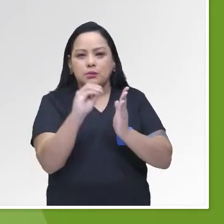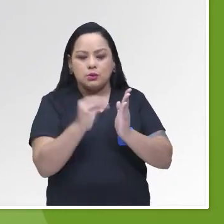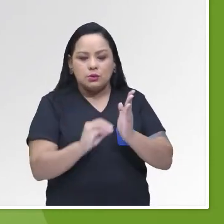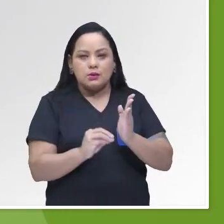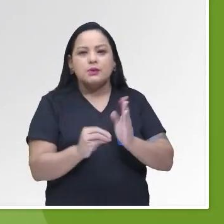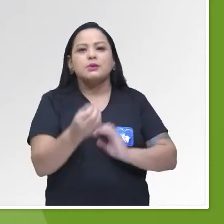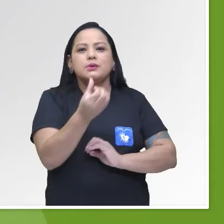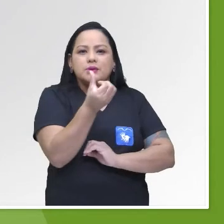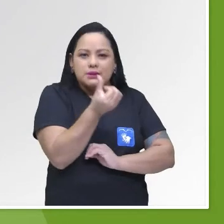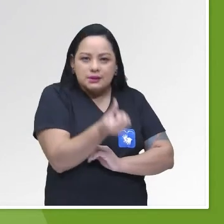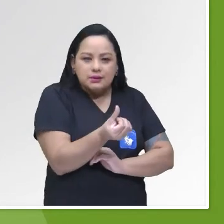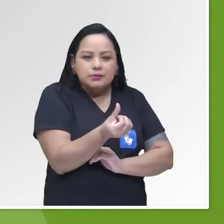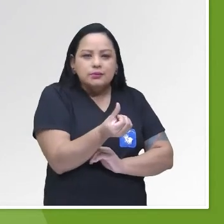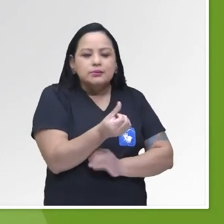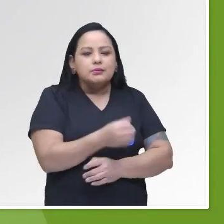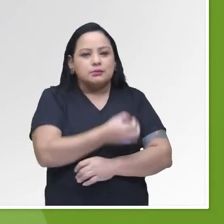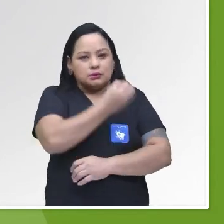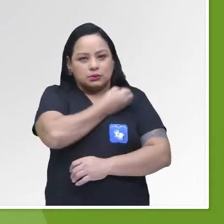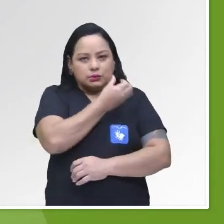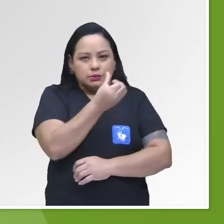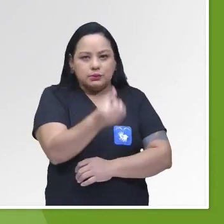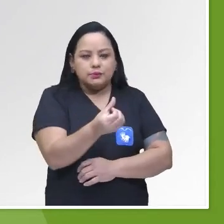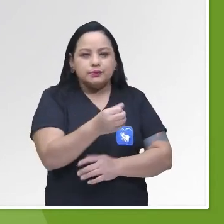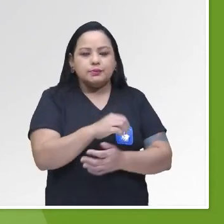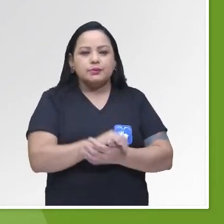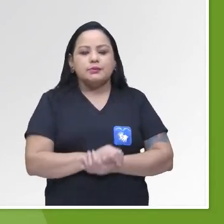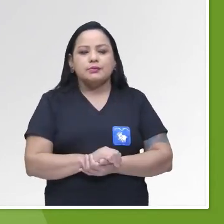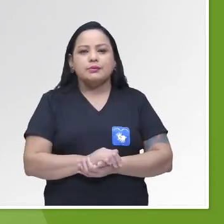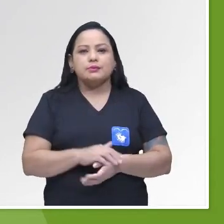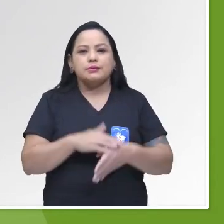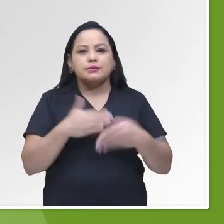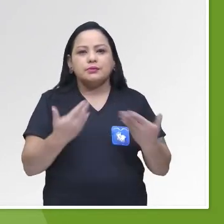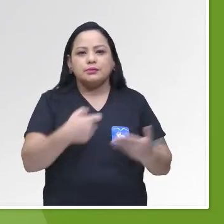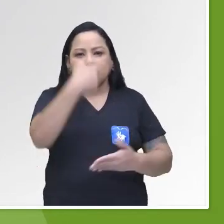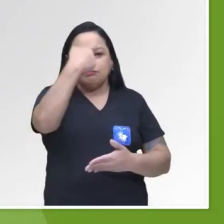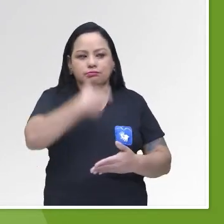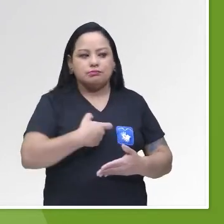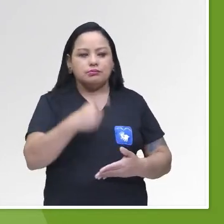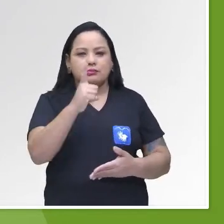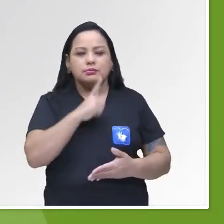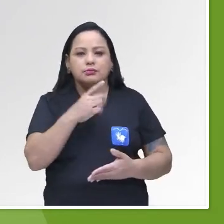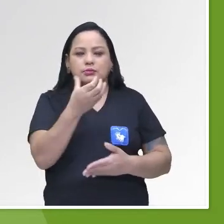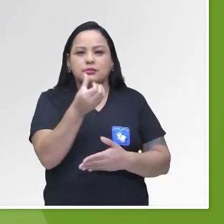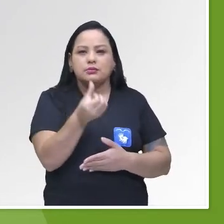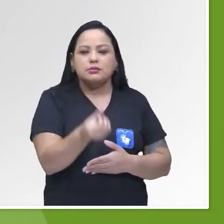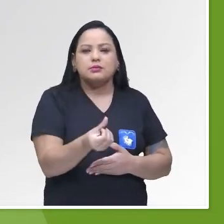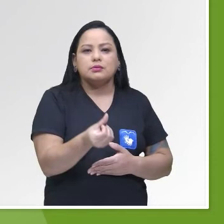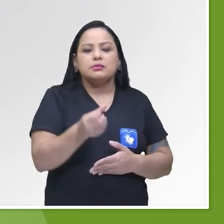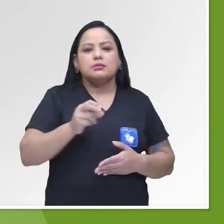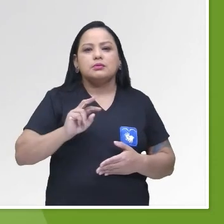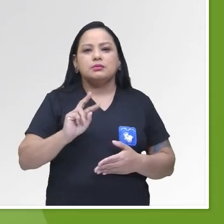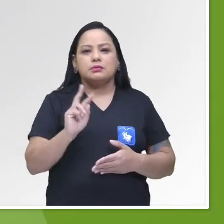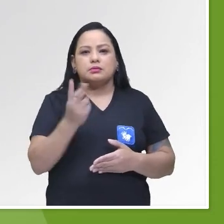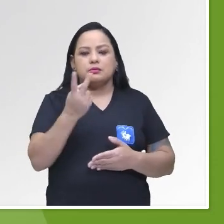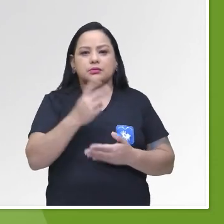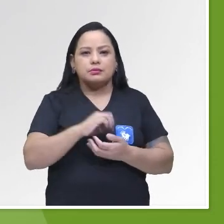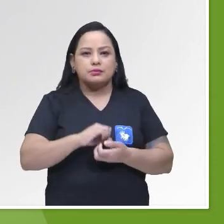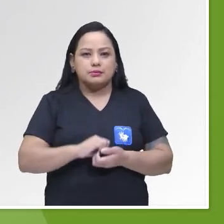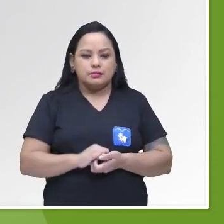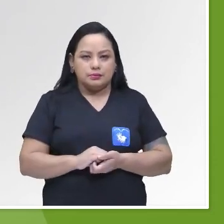olha. Vou botar o coeficiente 6. Então, eu vou ter aqui, ó, 6 hidrogênios